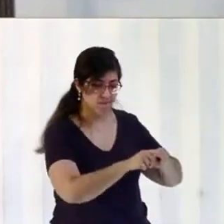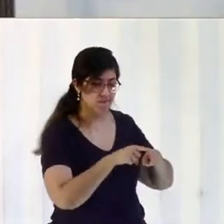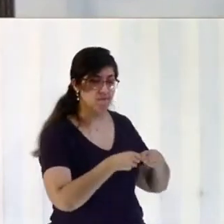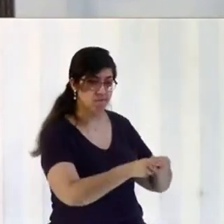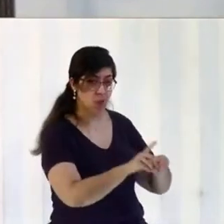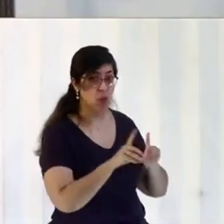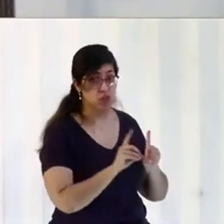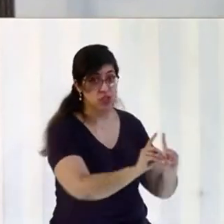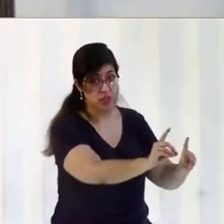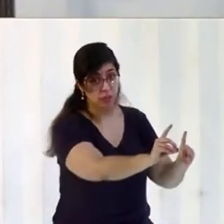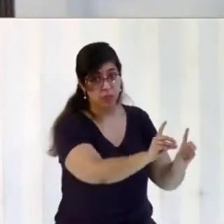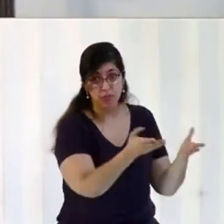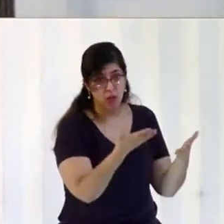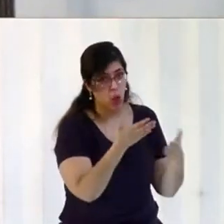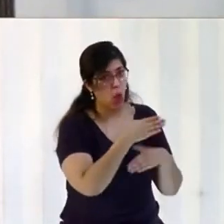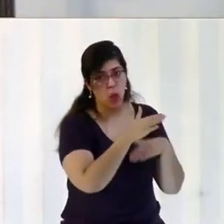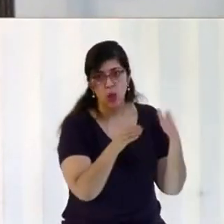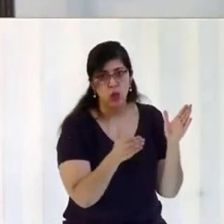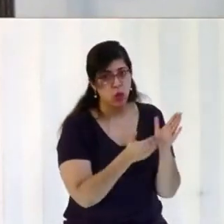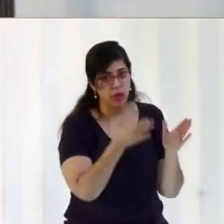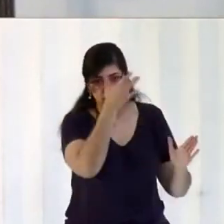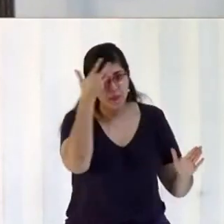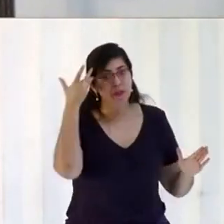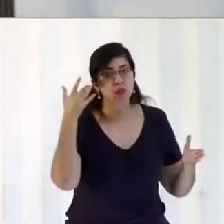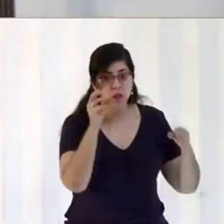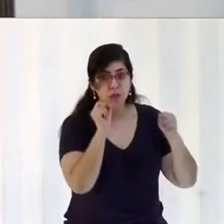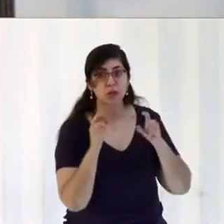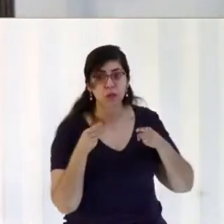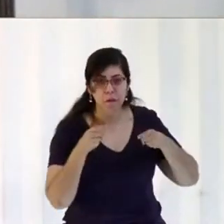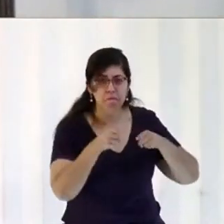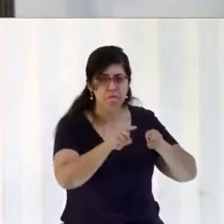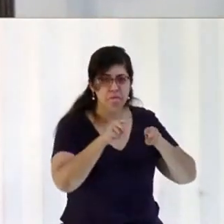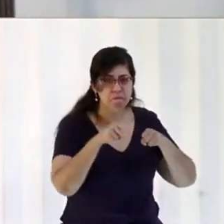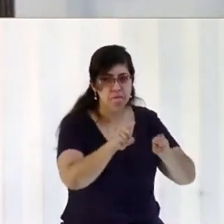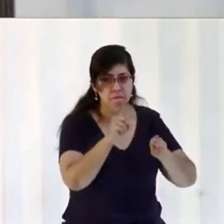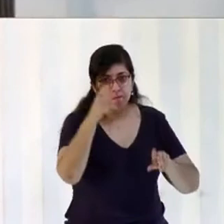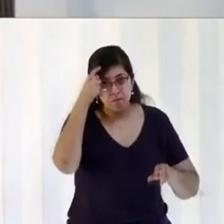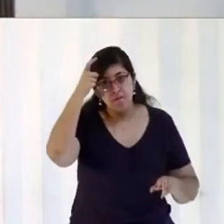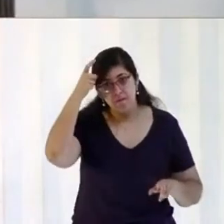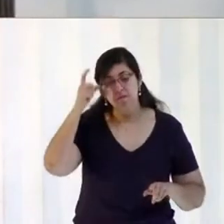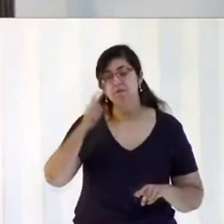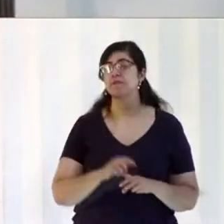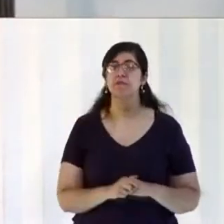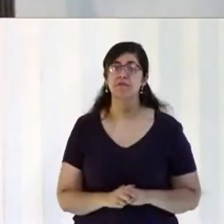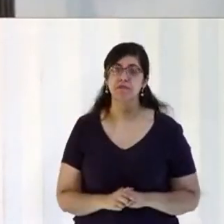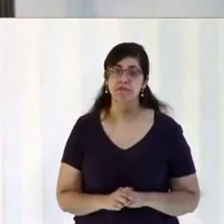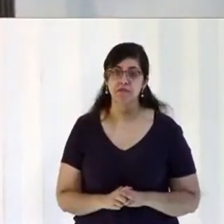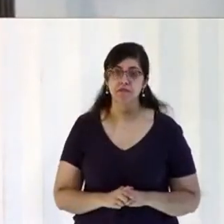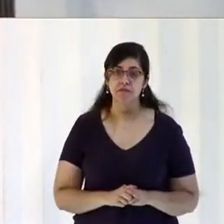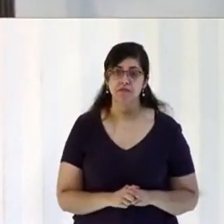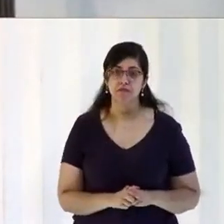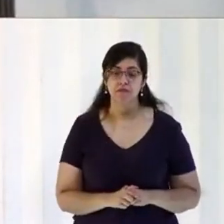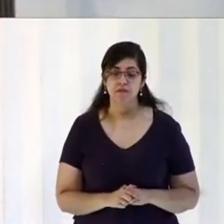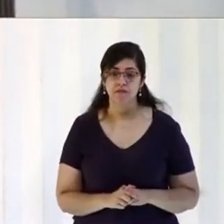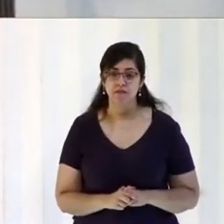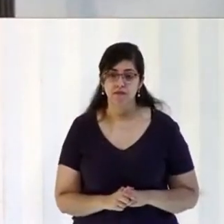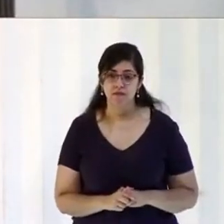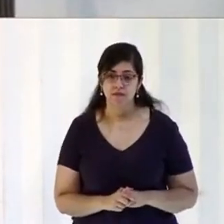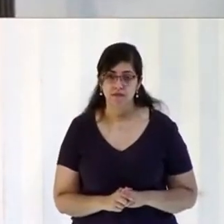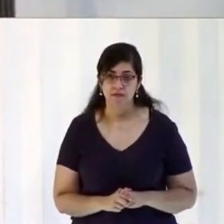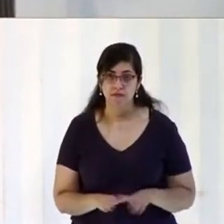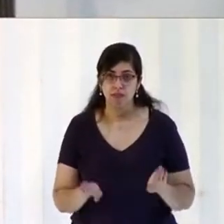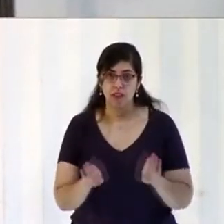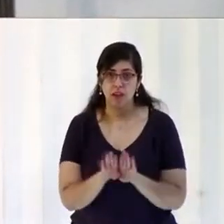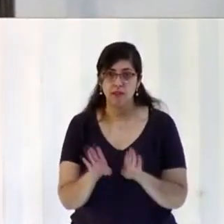é o momento. Então nós temos aqui uma evidência, espíritos imundos, né? E um outro detalhe, que também está